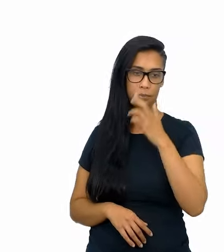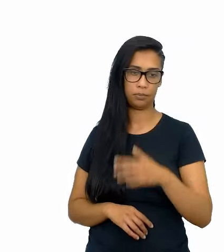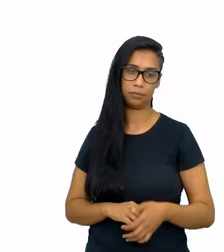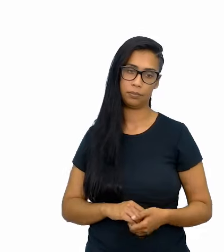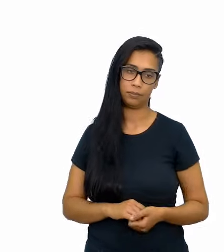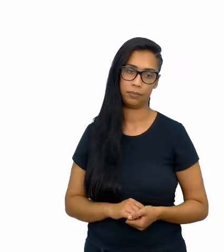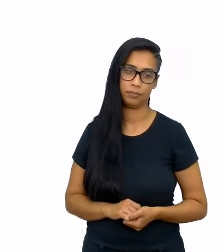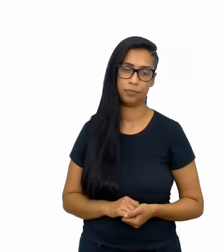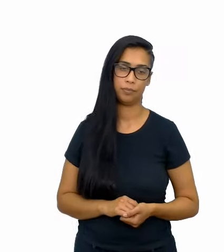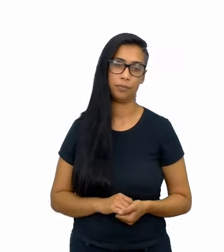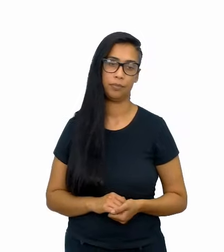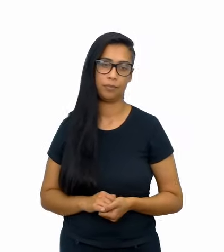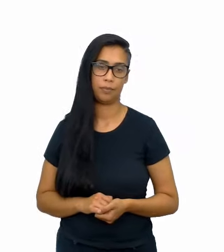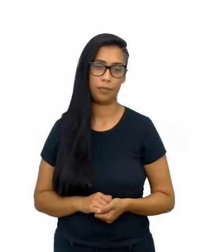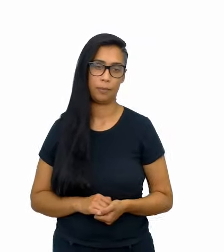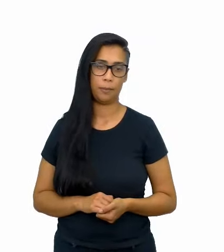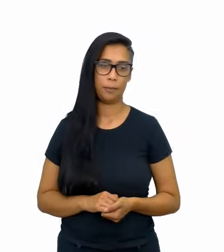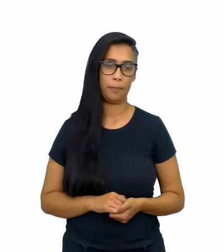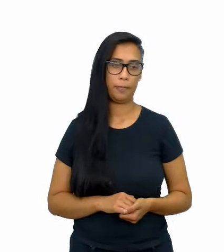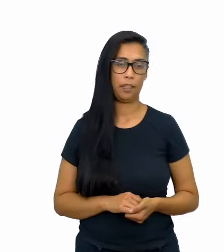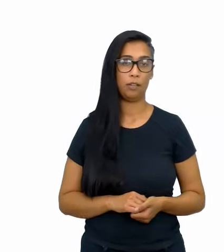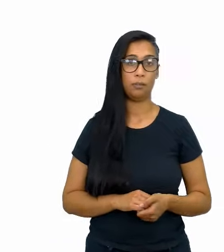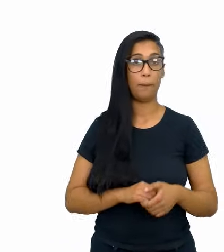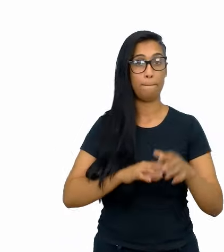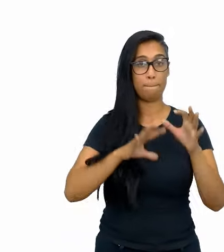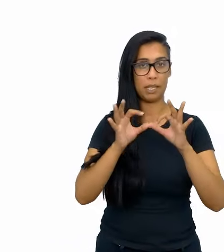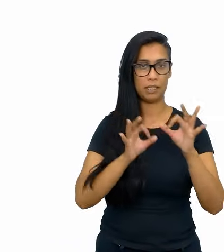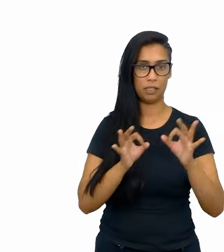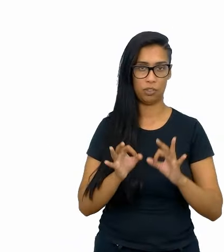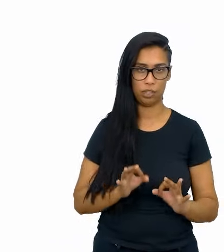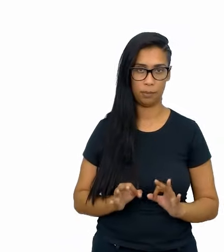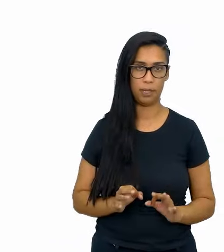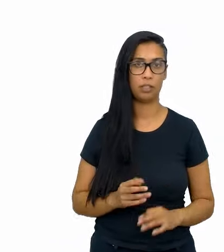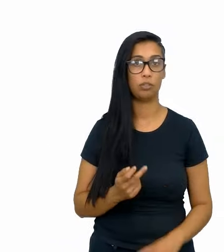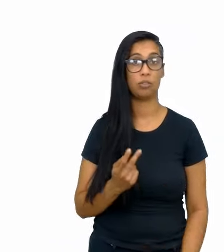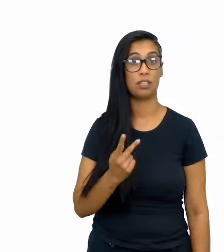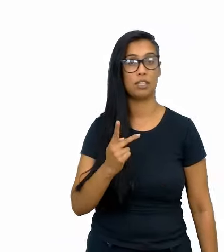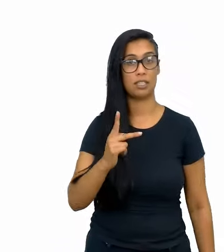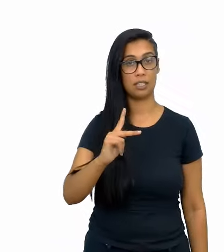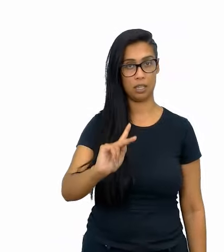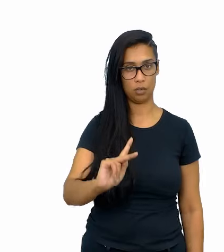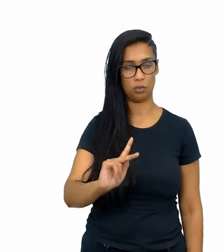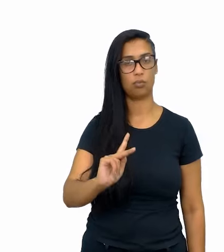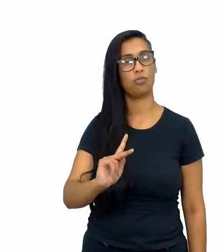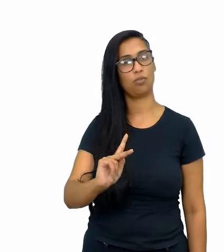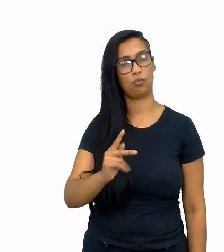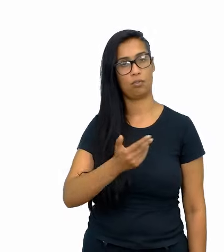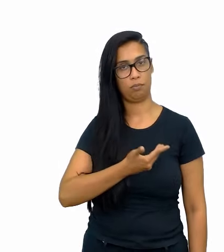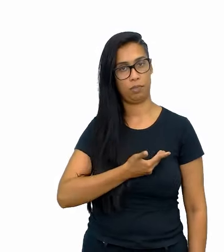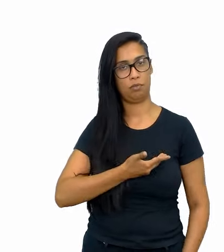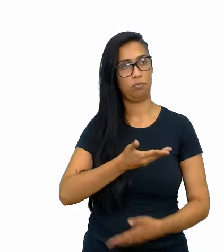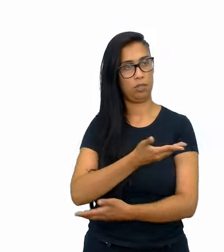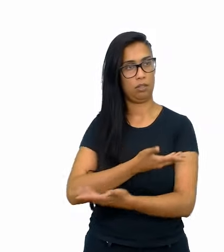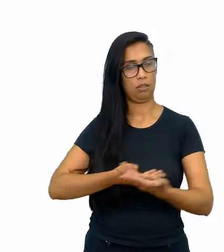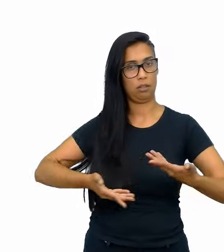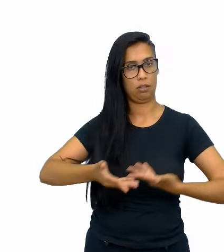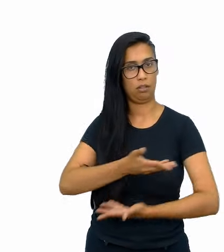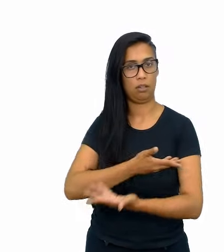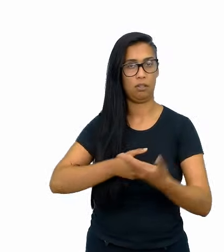que neste momento vocês farão o planejamento com os seus colegas, também de terceiro ano, para que o